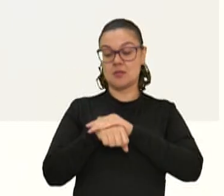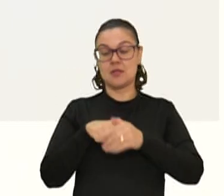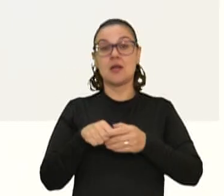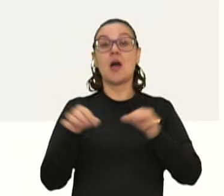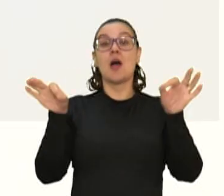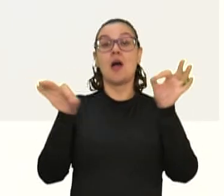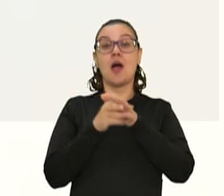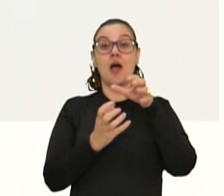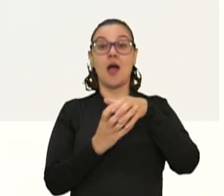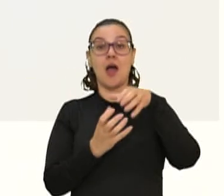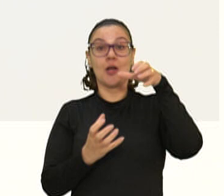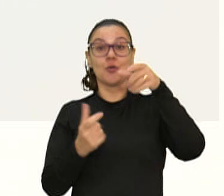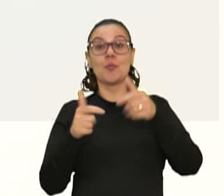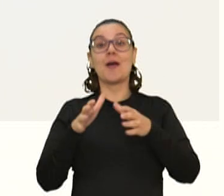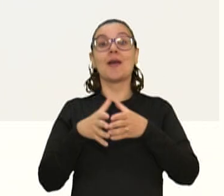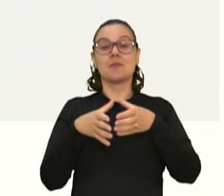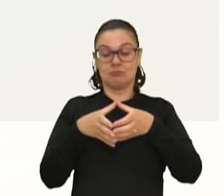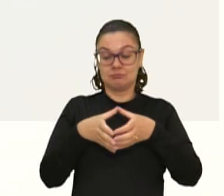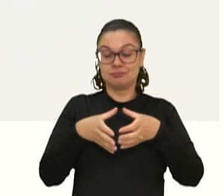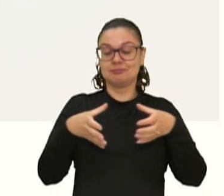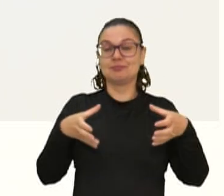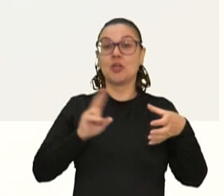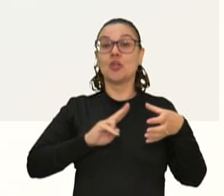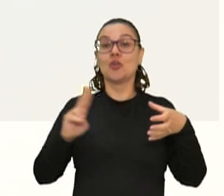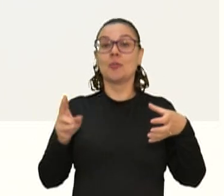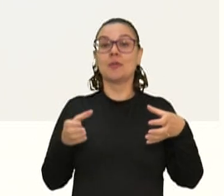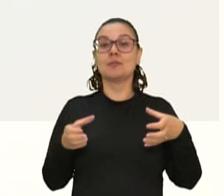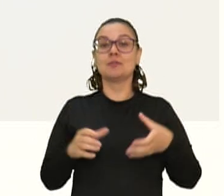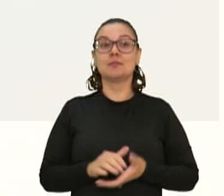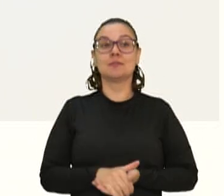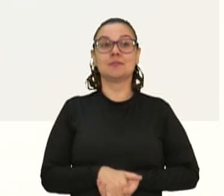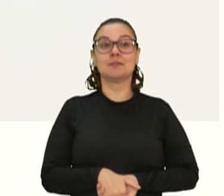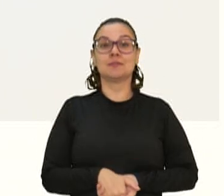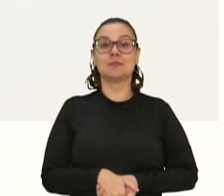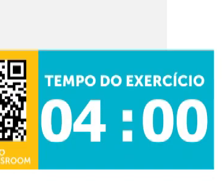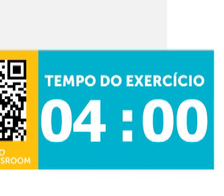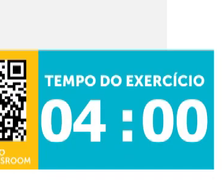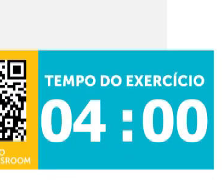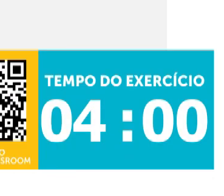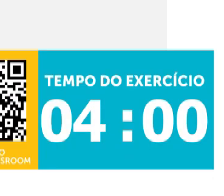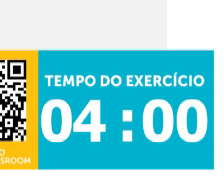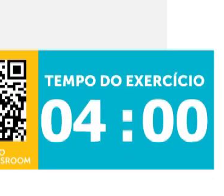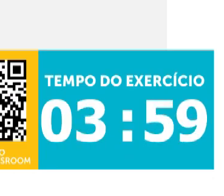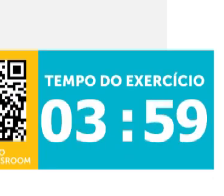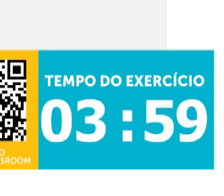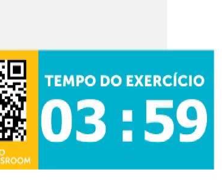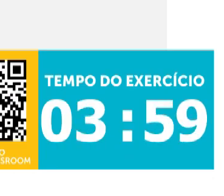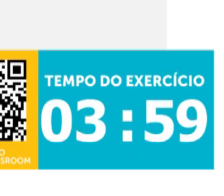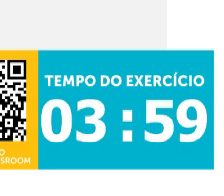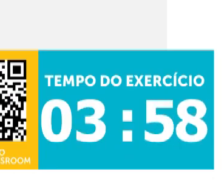em espessura dos vegetais. É o... Eu já venho.